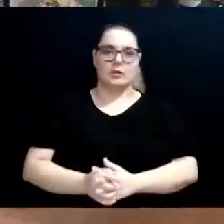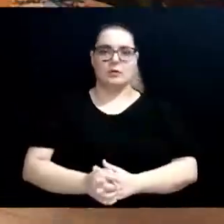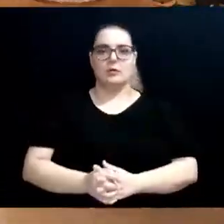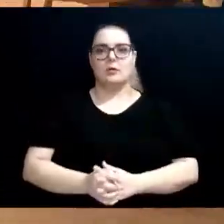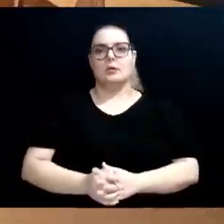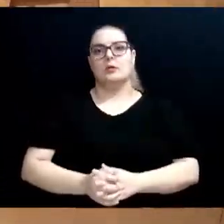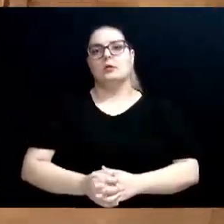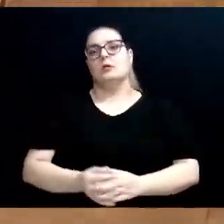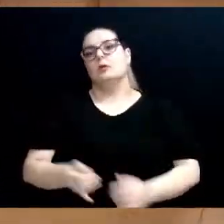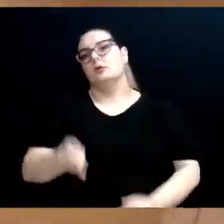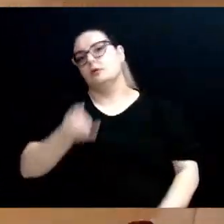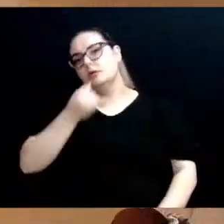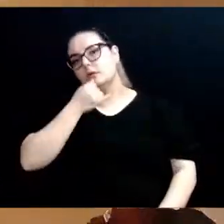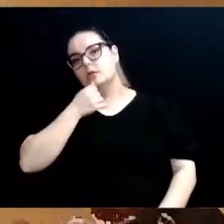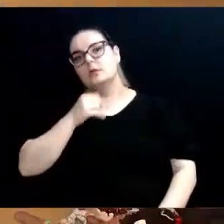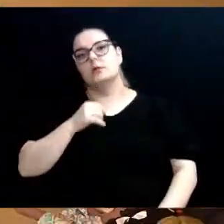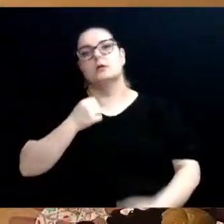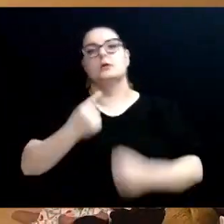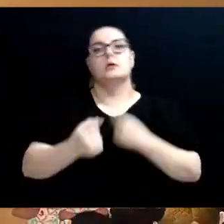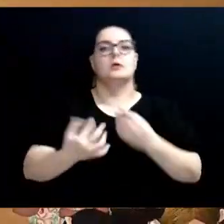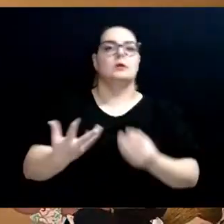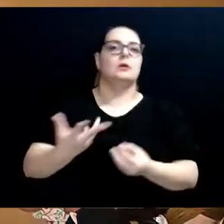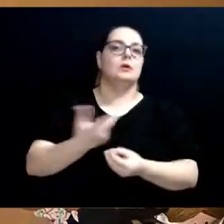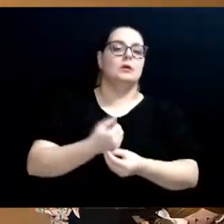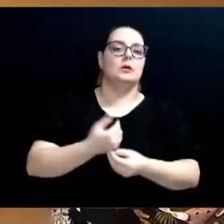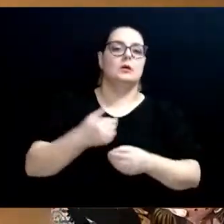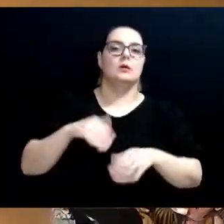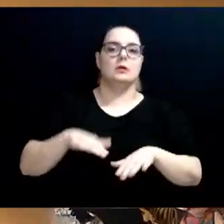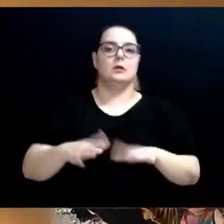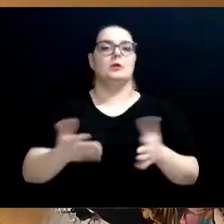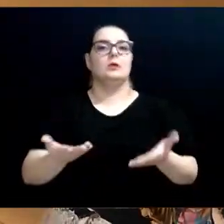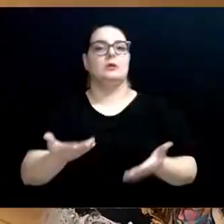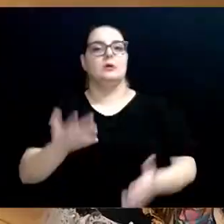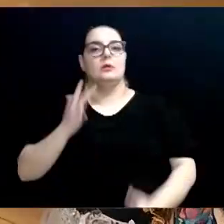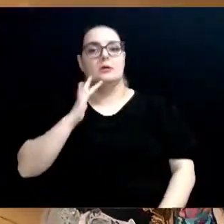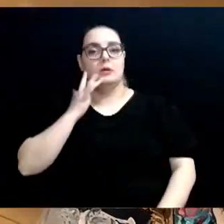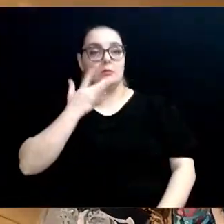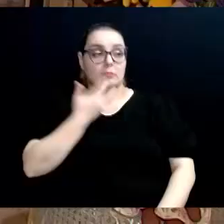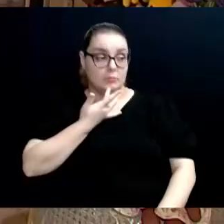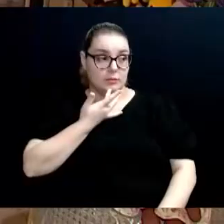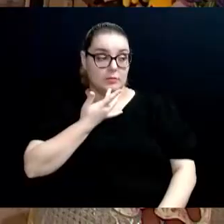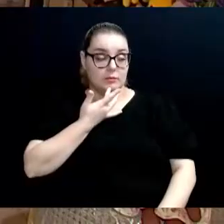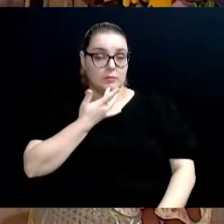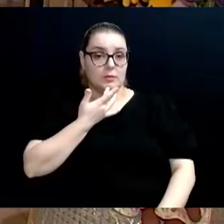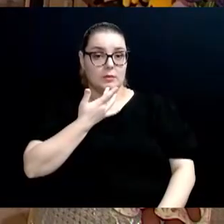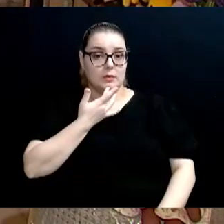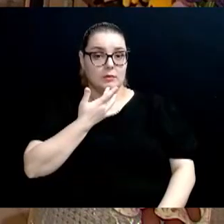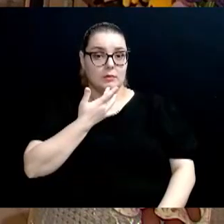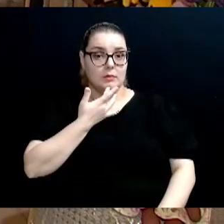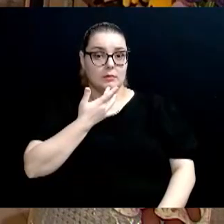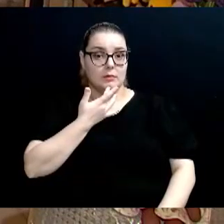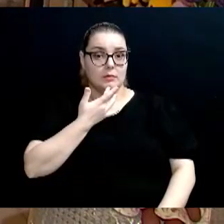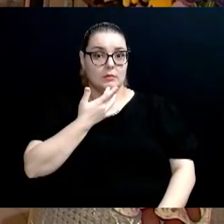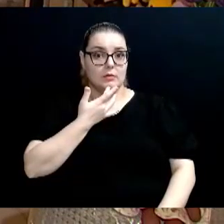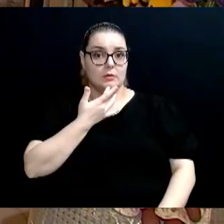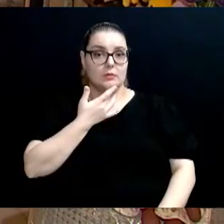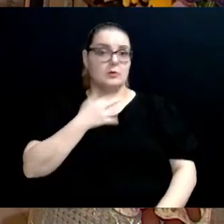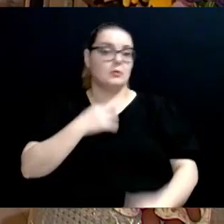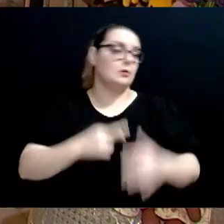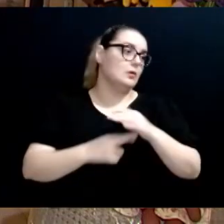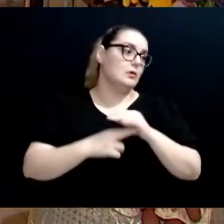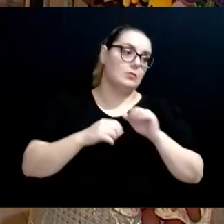não compraram. Infelizmente, tem alguns artesãos, que preferem